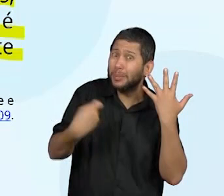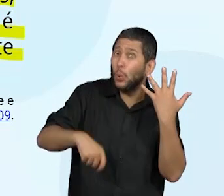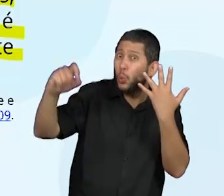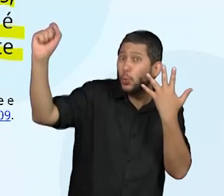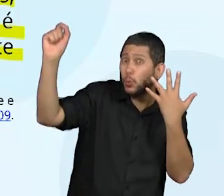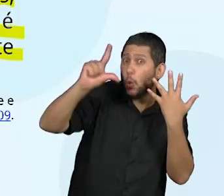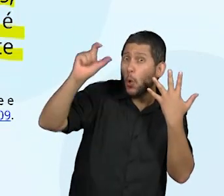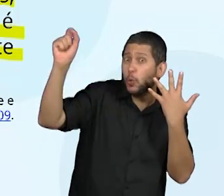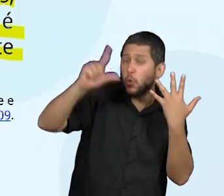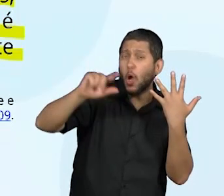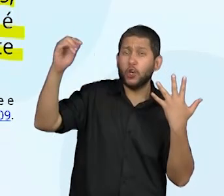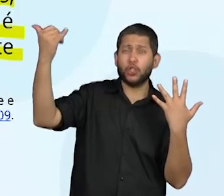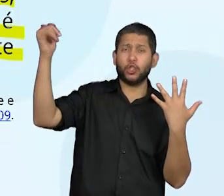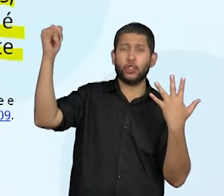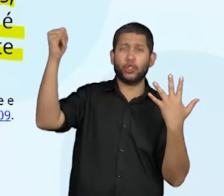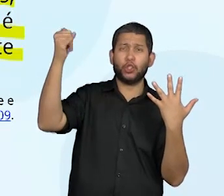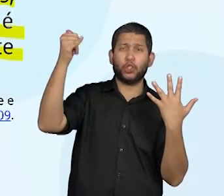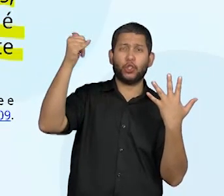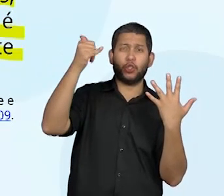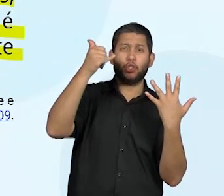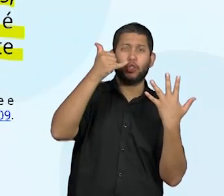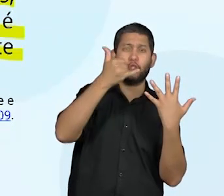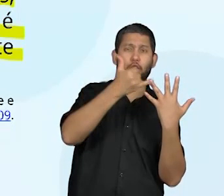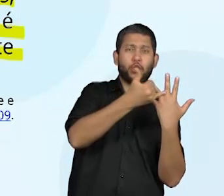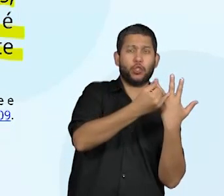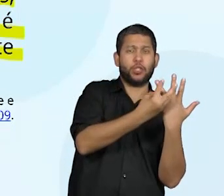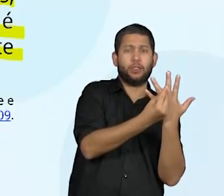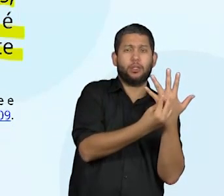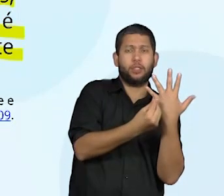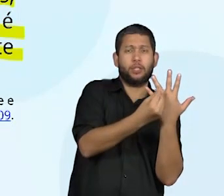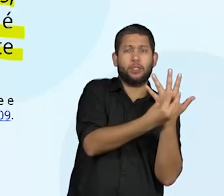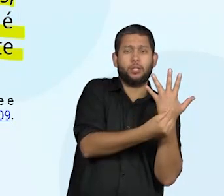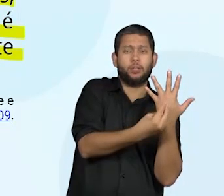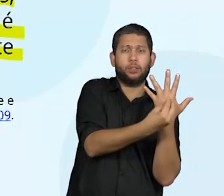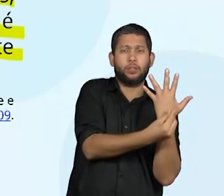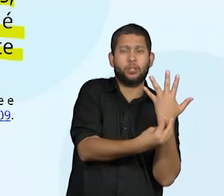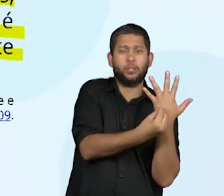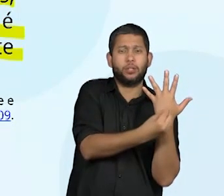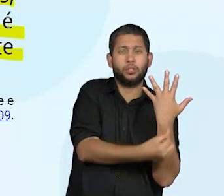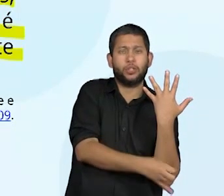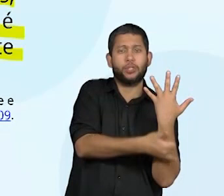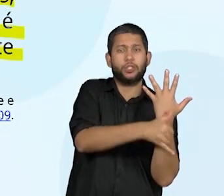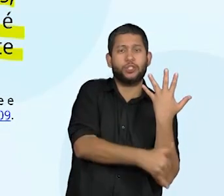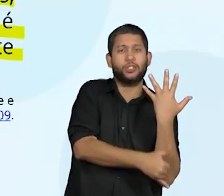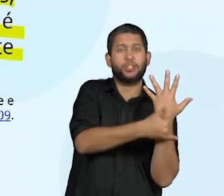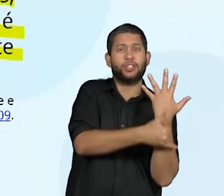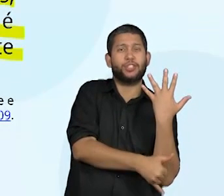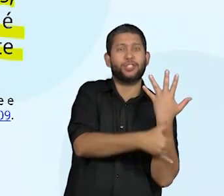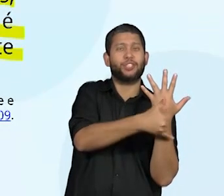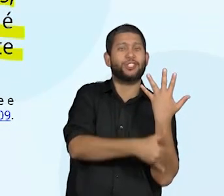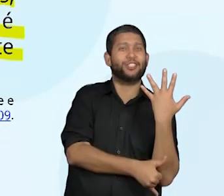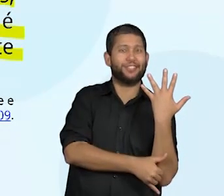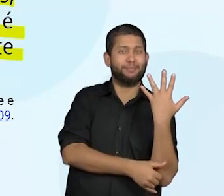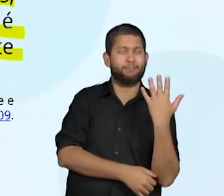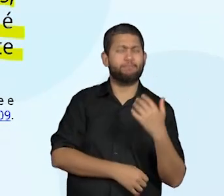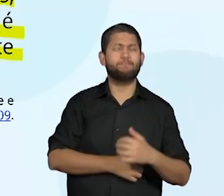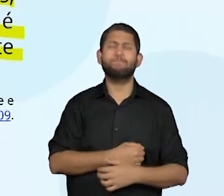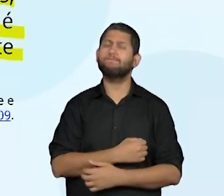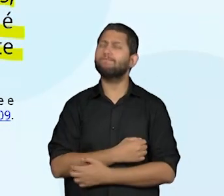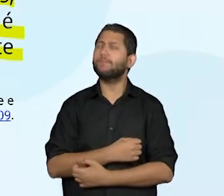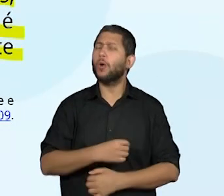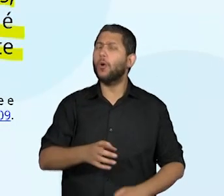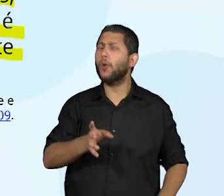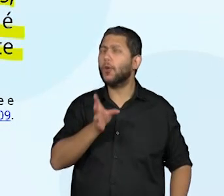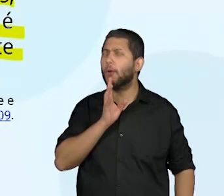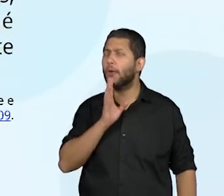de energia na cadeia alimentar. Então, vocês já ouviram falar sobre o processo